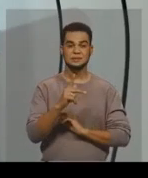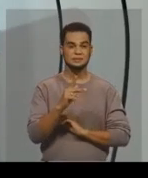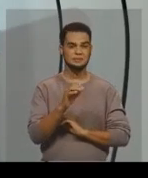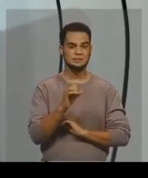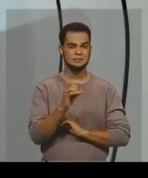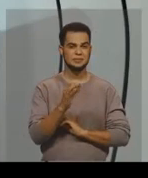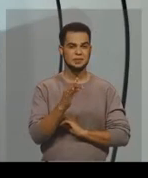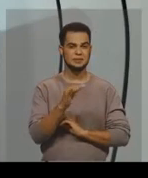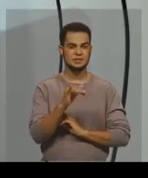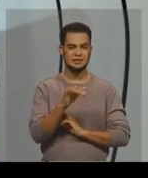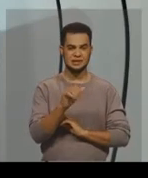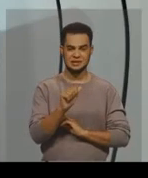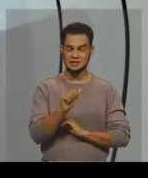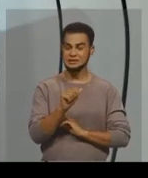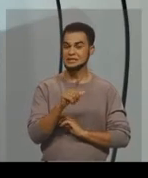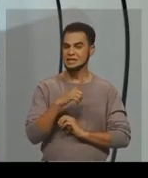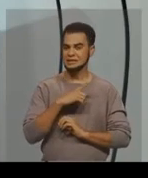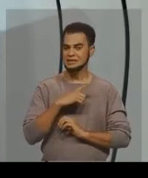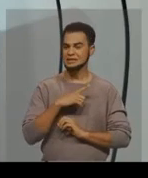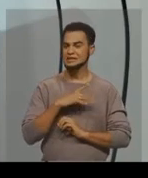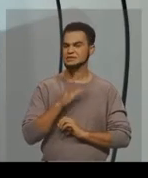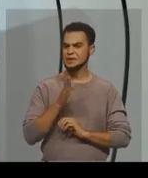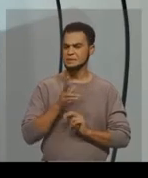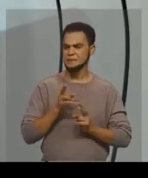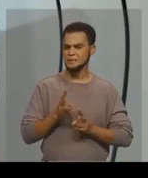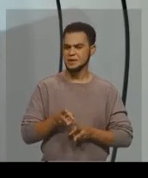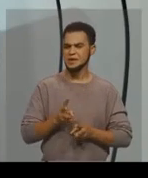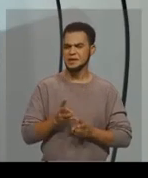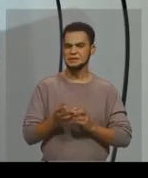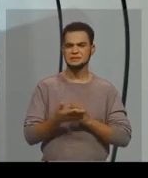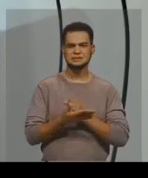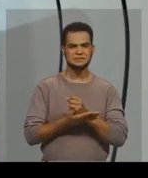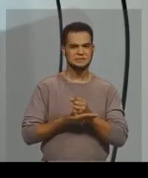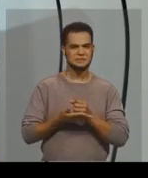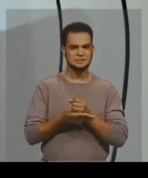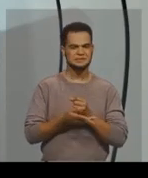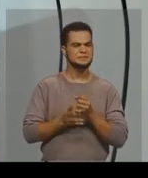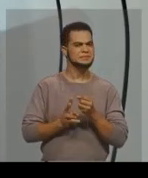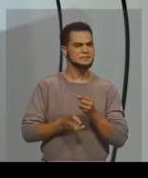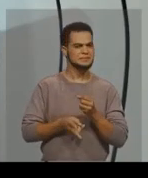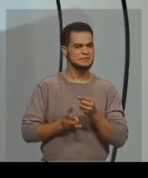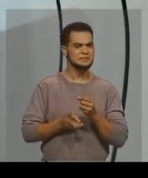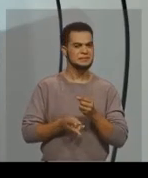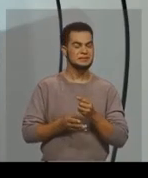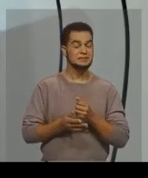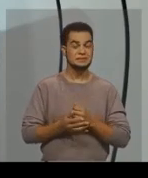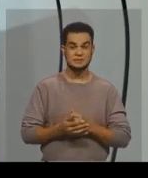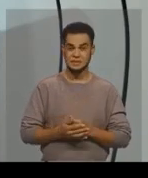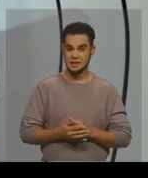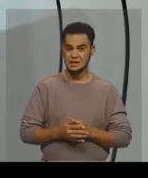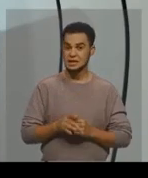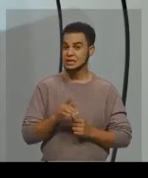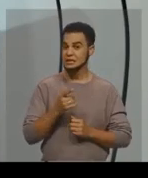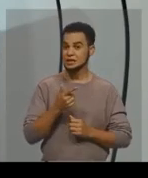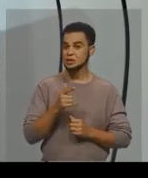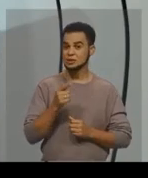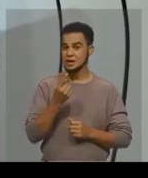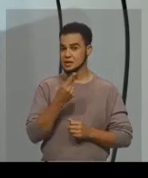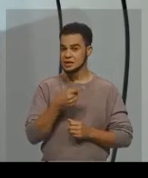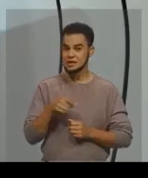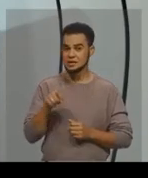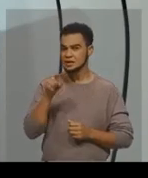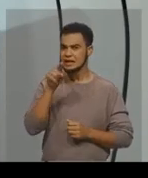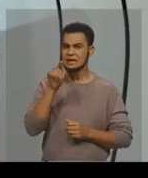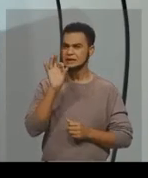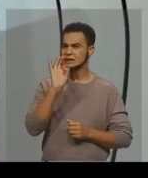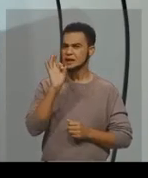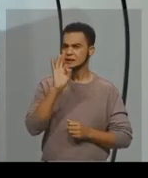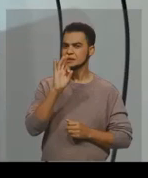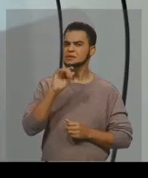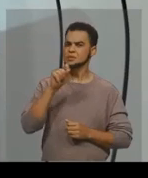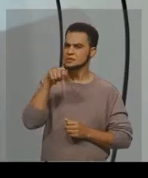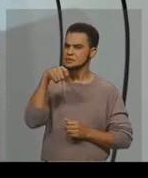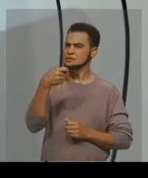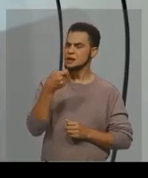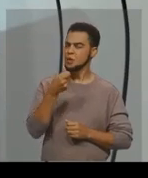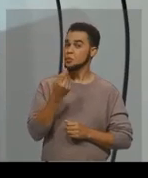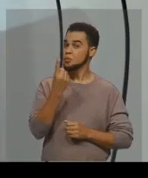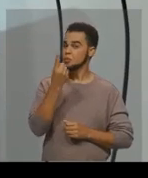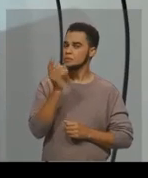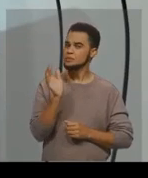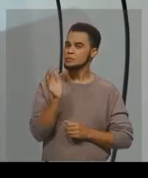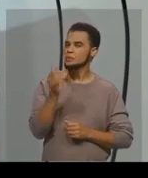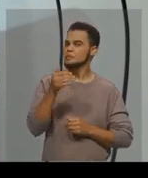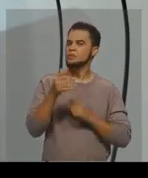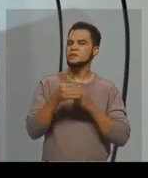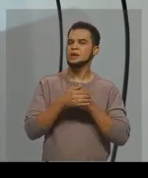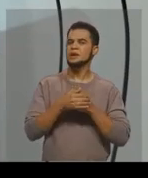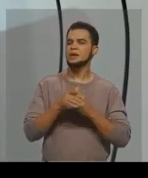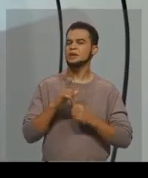1. Conserva a base. Flávio, não tem expoente. Ele vale 1 está multiplicando? 1 mais